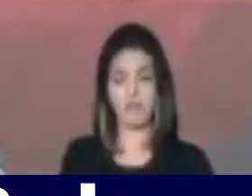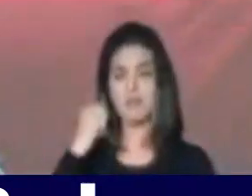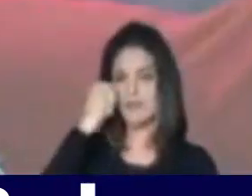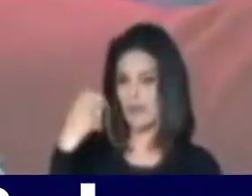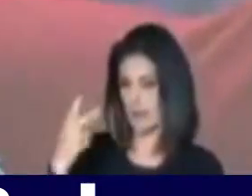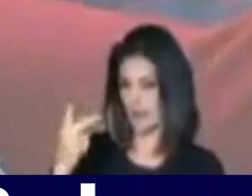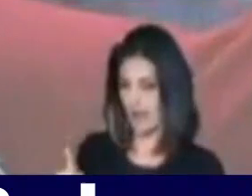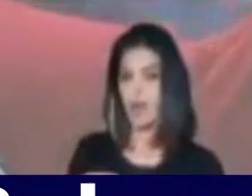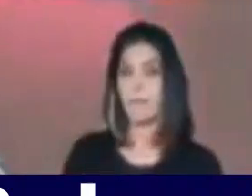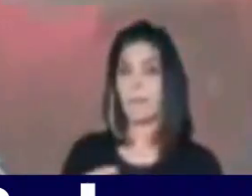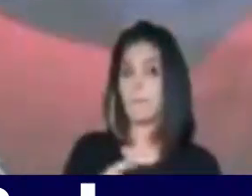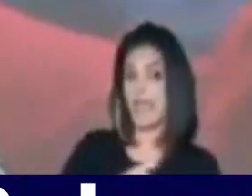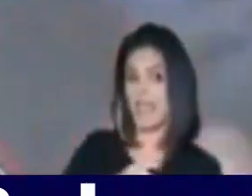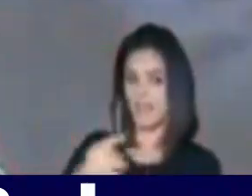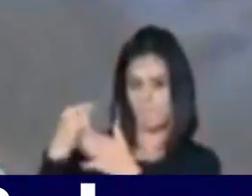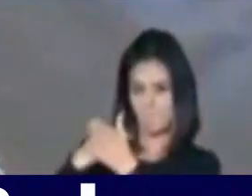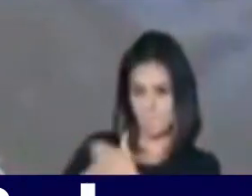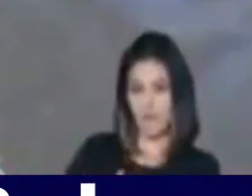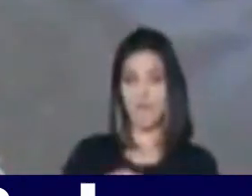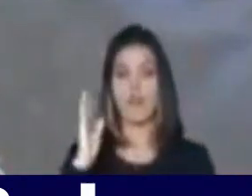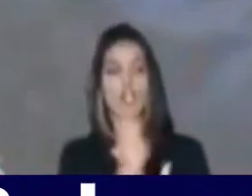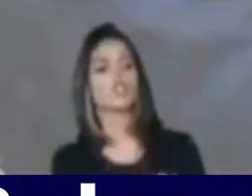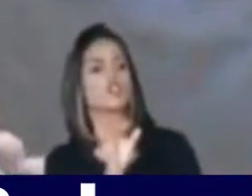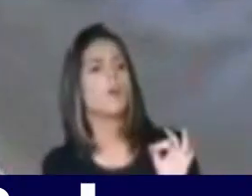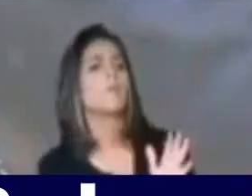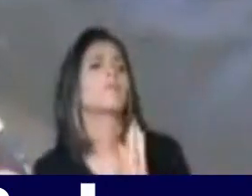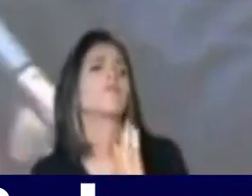investigado, foi para a justiça pedir...